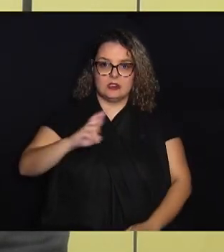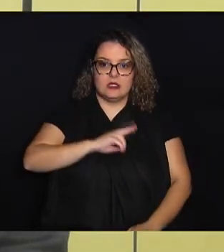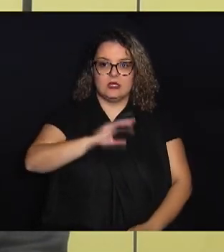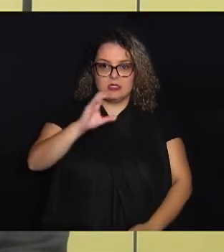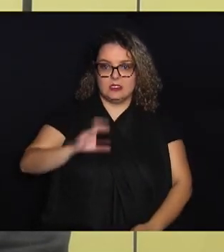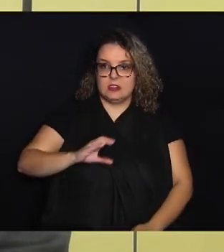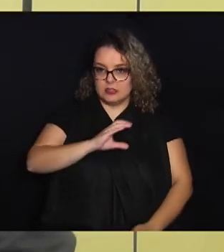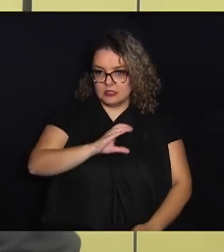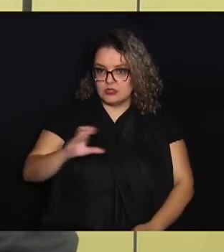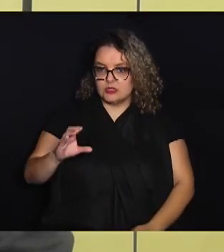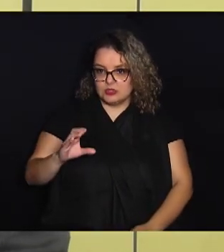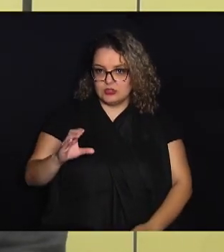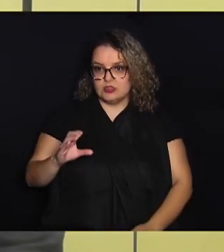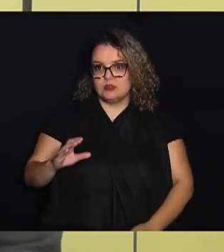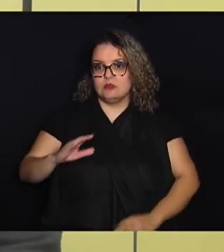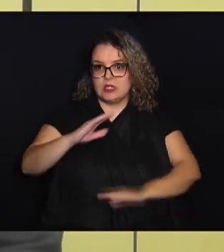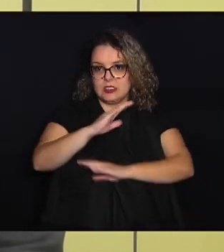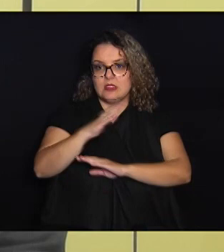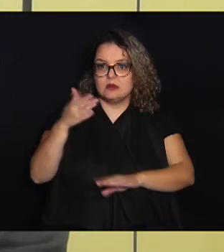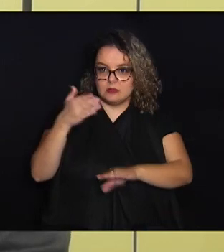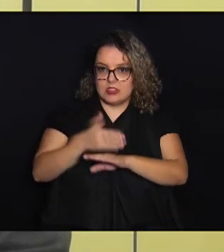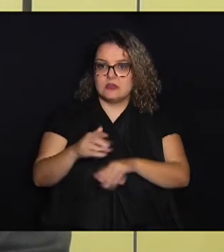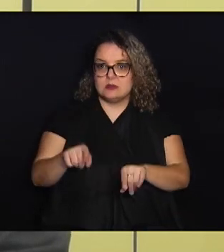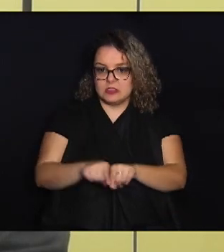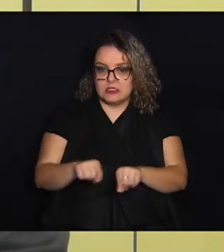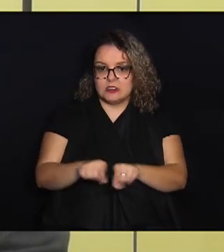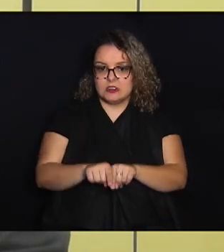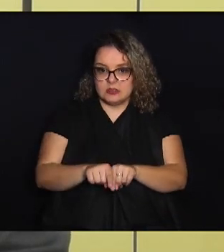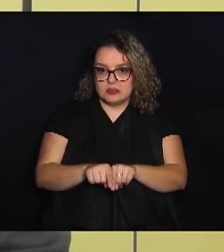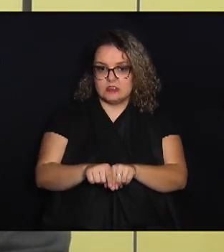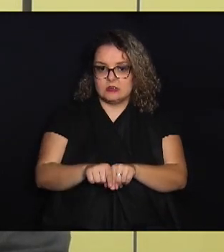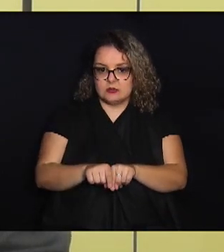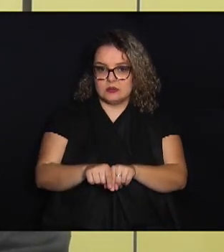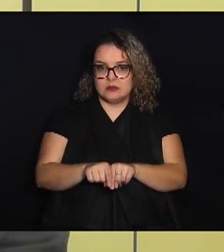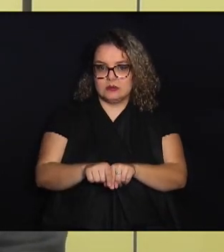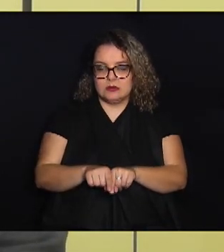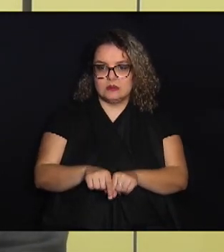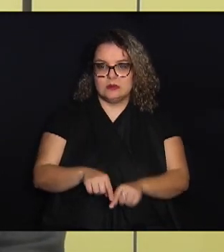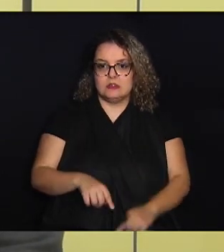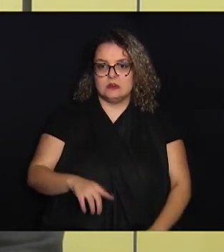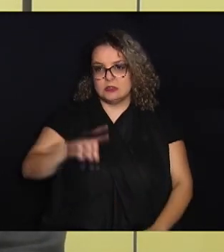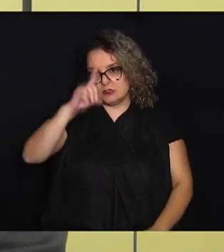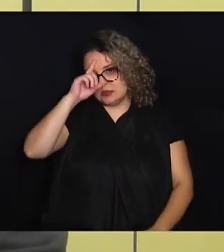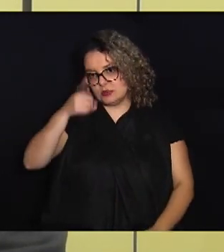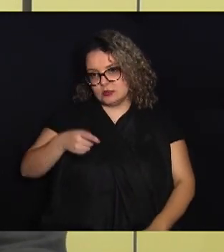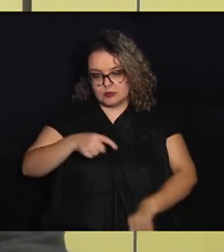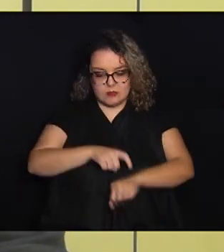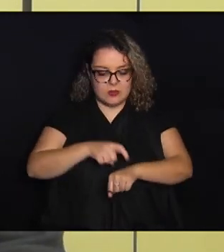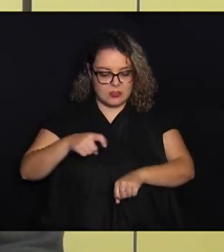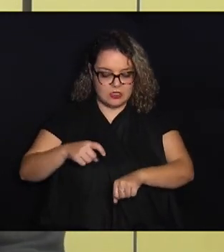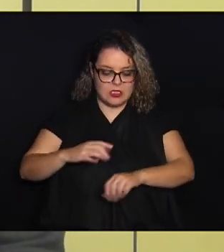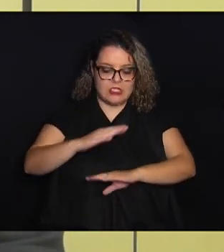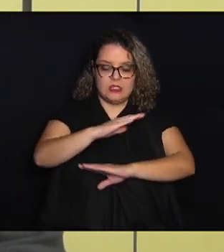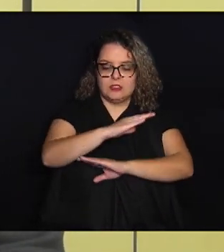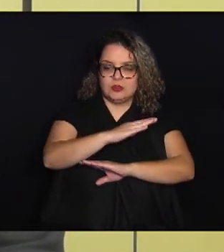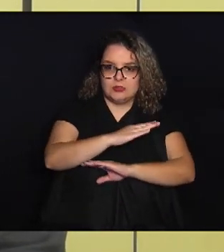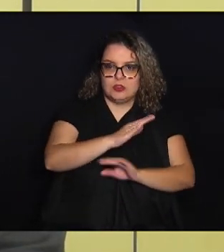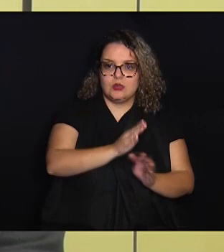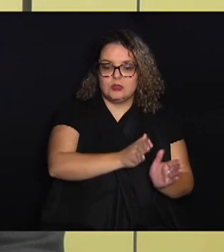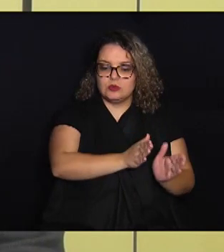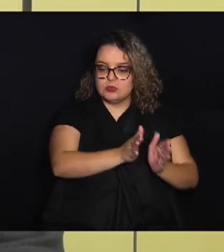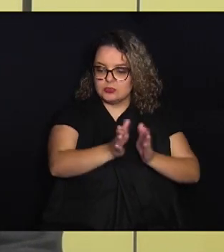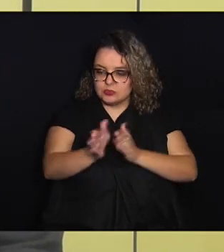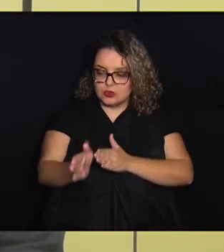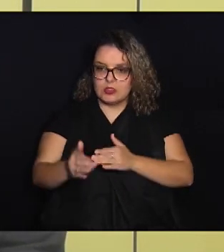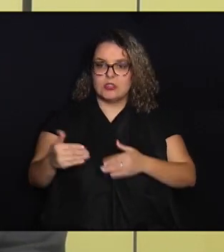católica, mas a Câmara também participou disso. Né? A partir de um determinado momento, a Câmara começa a conduzir os trabalhos